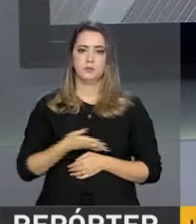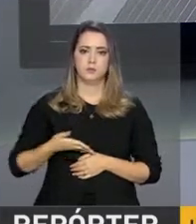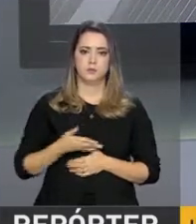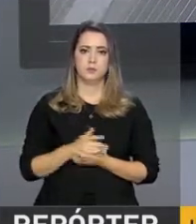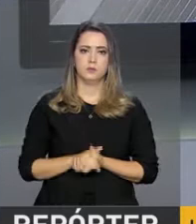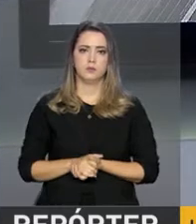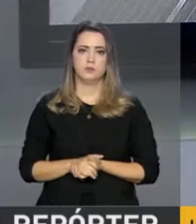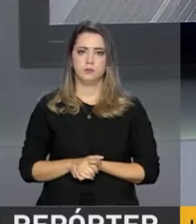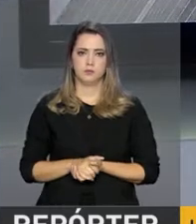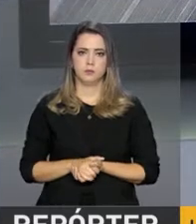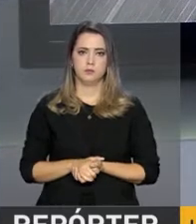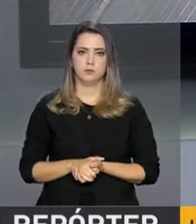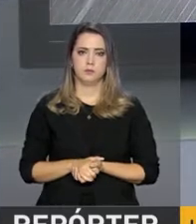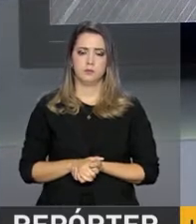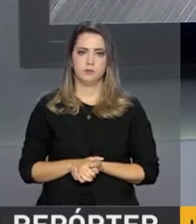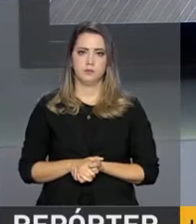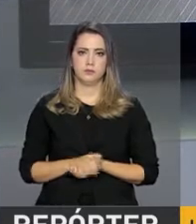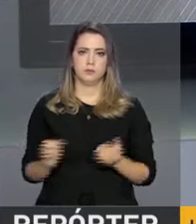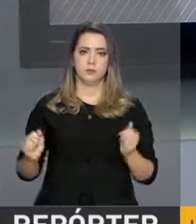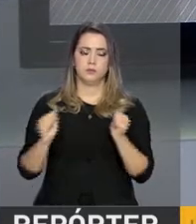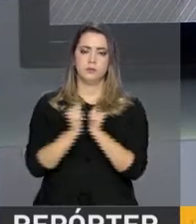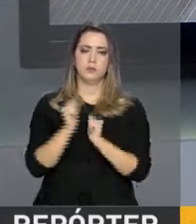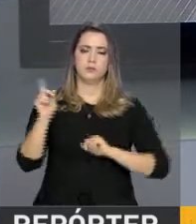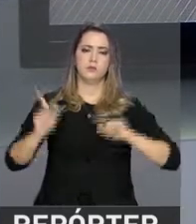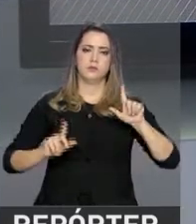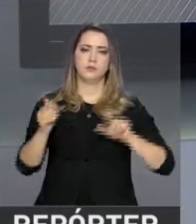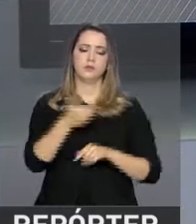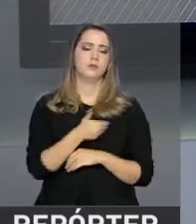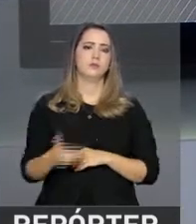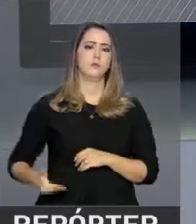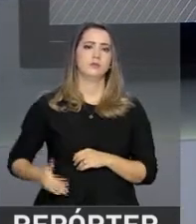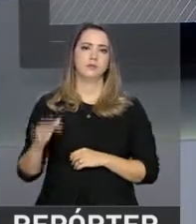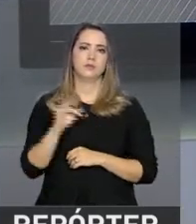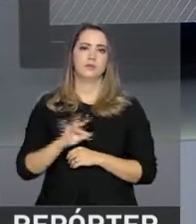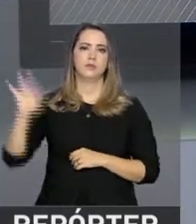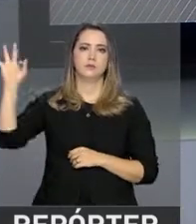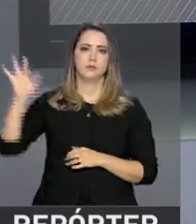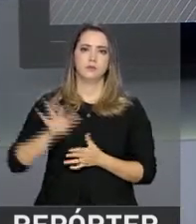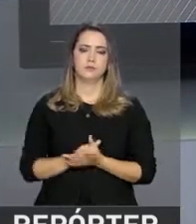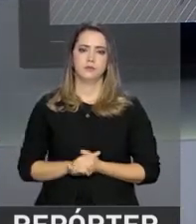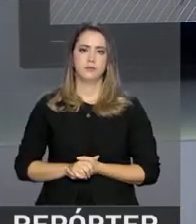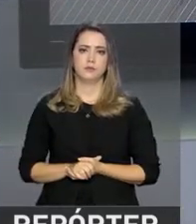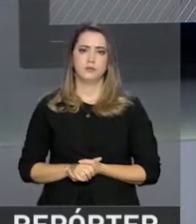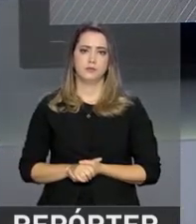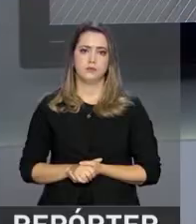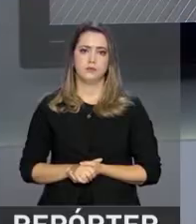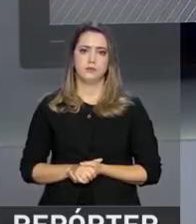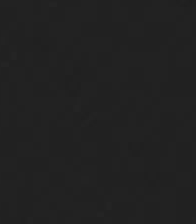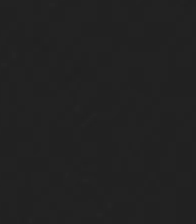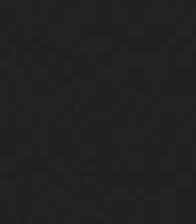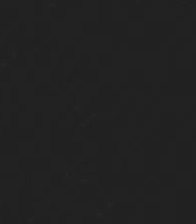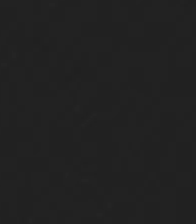está na página da nbr na internet continue com a gente na nbr a tv do governo federal